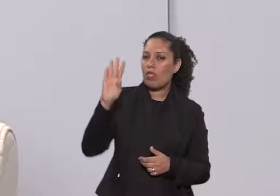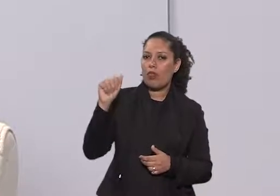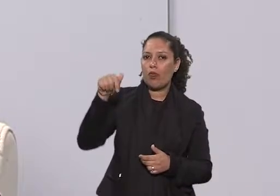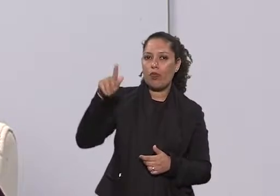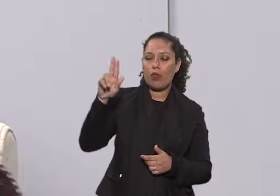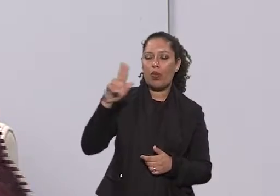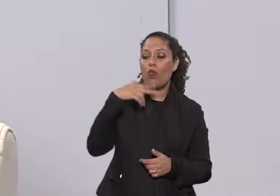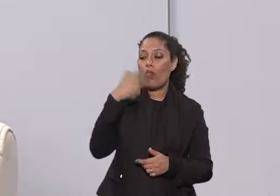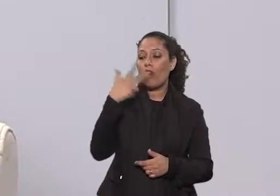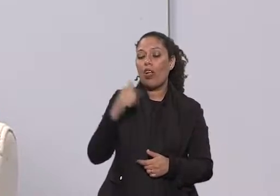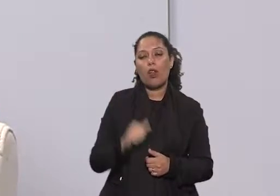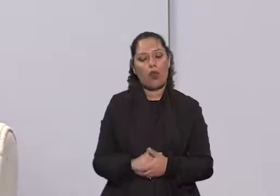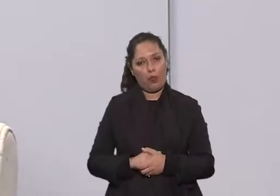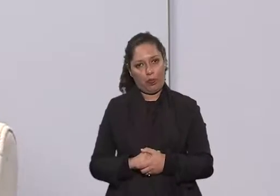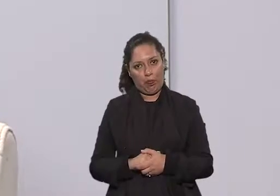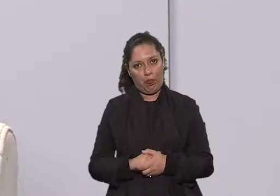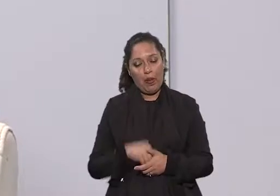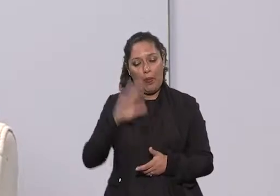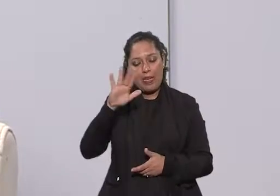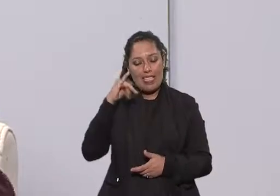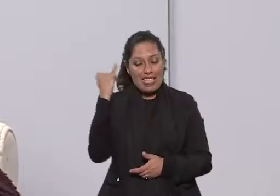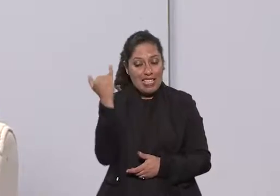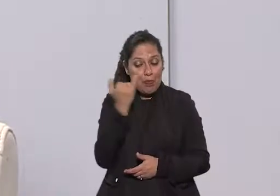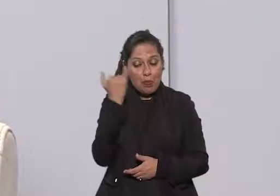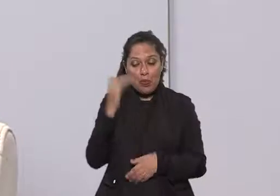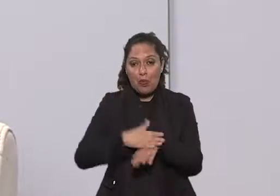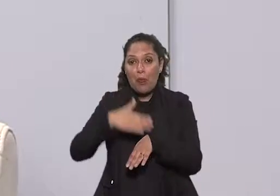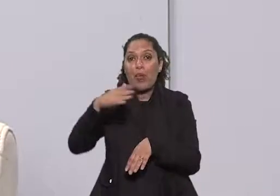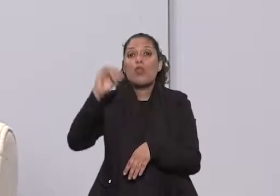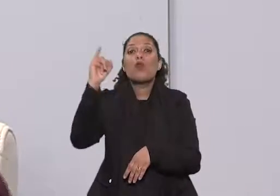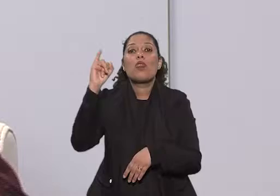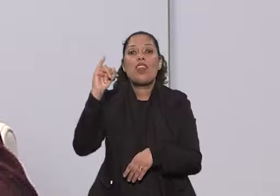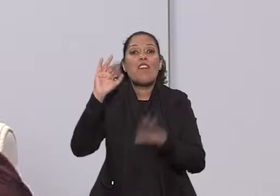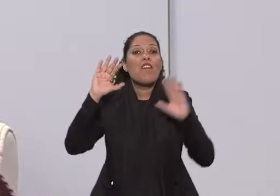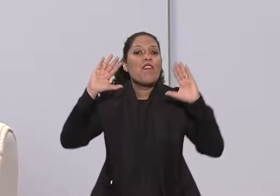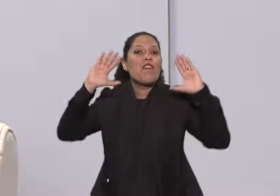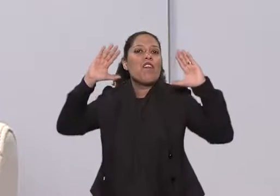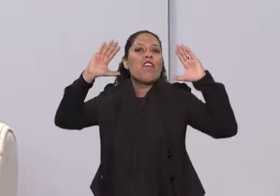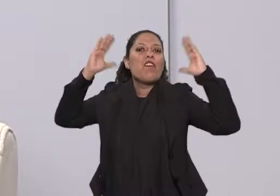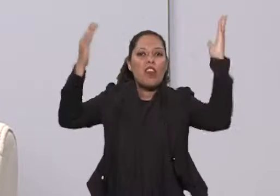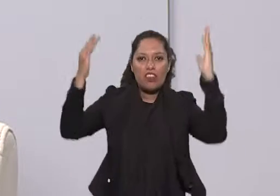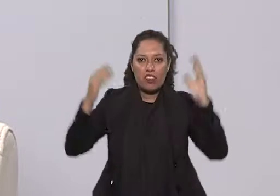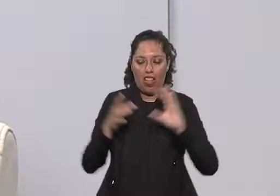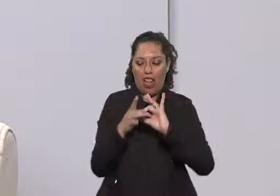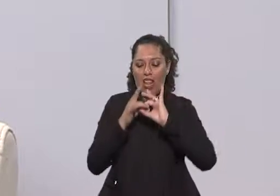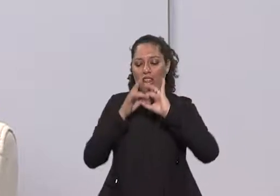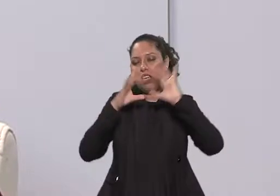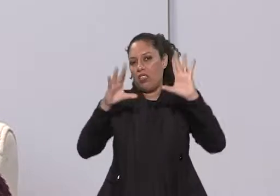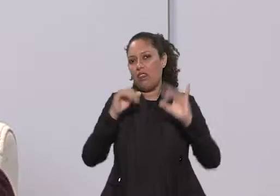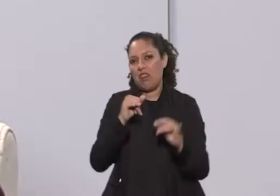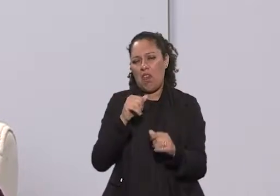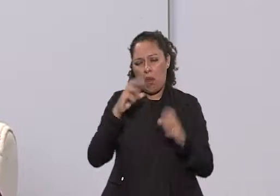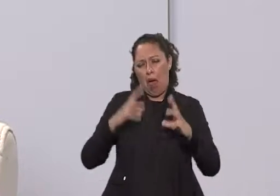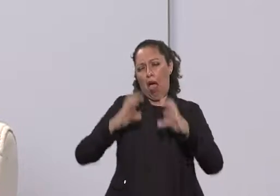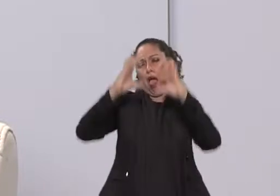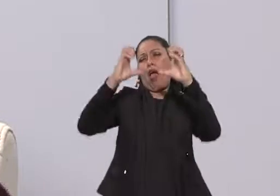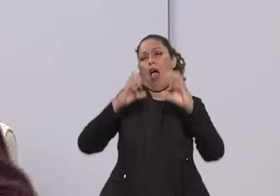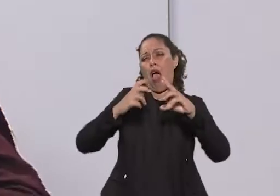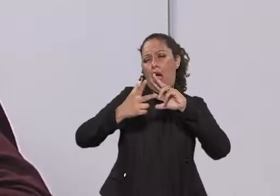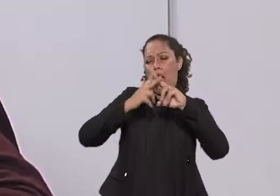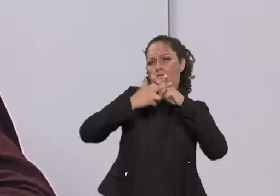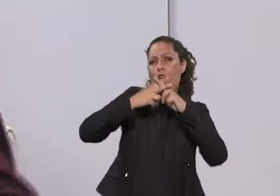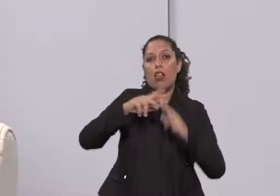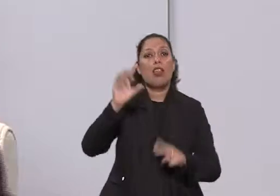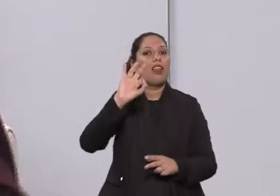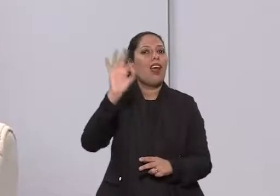e não tivemos nenhuma intercorrência mas disse que o a festa que a torcida fez é importante essa lutar